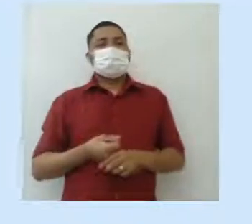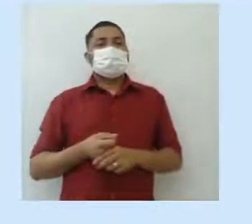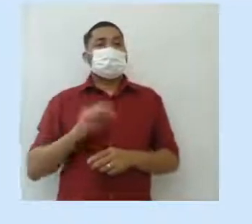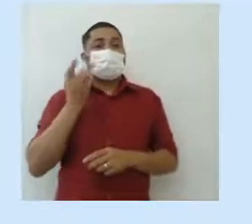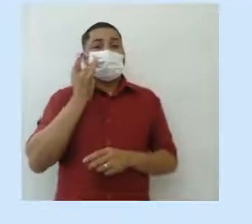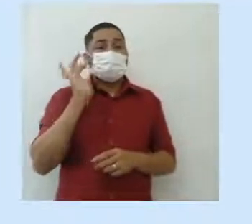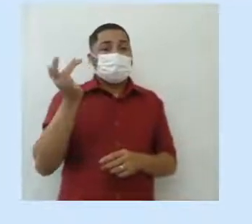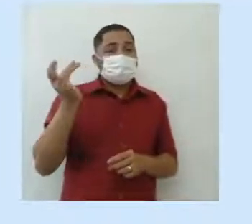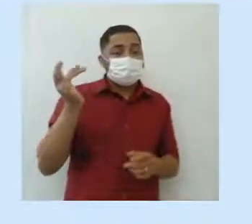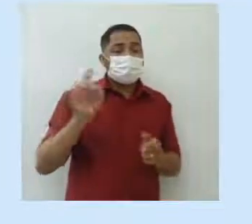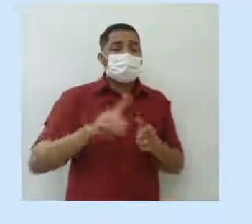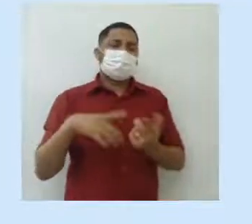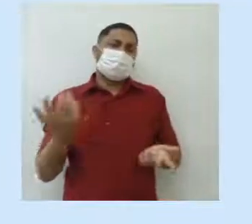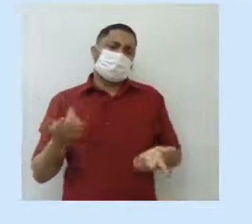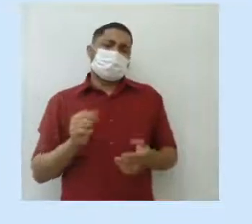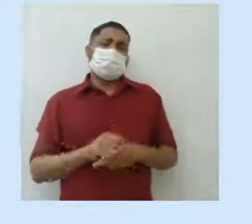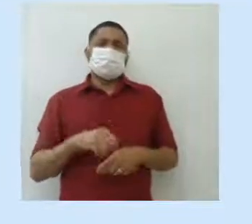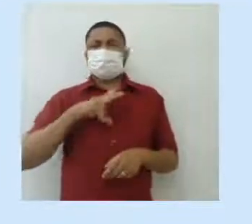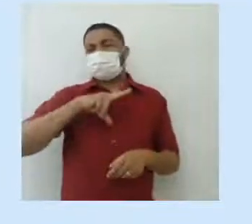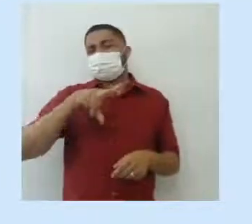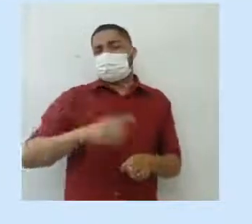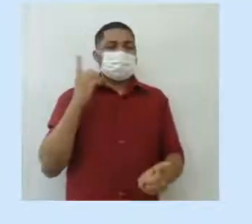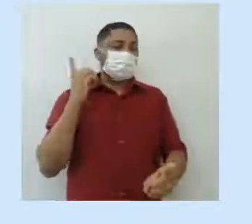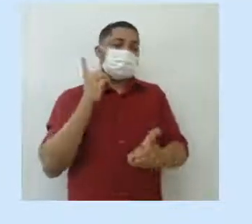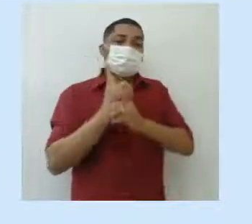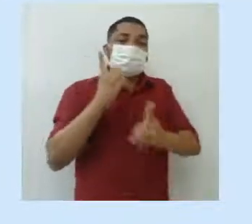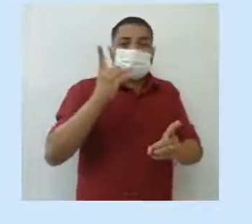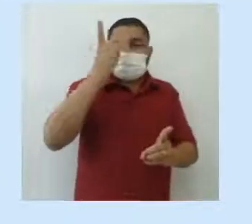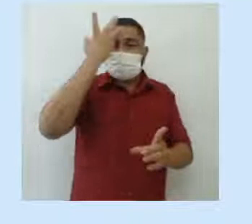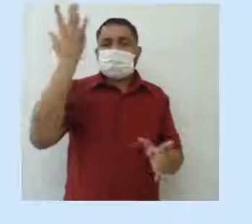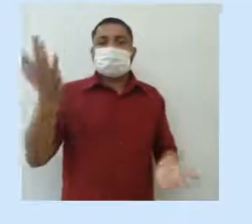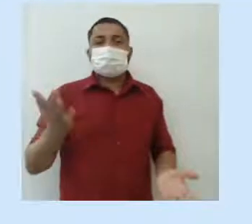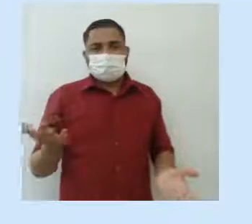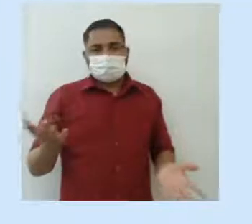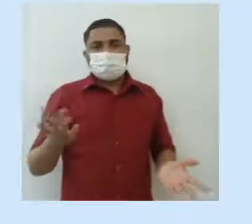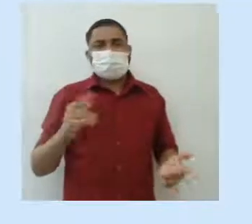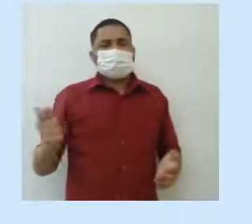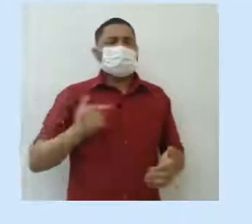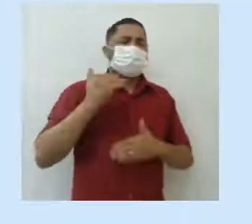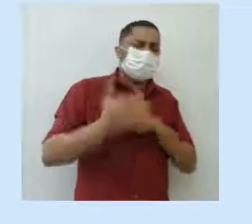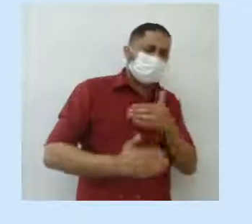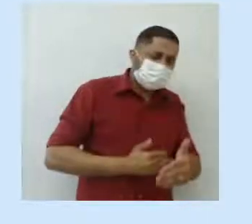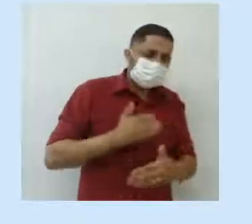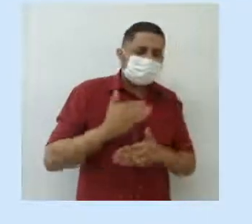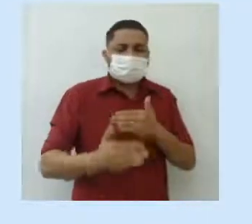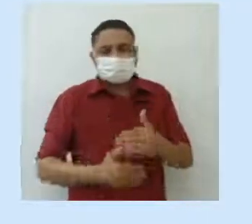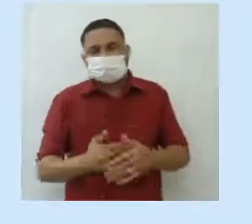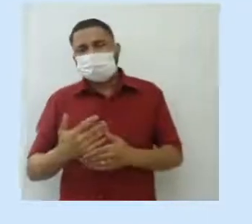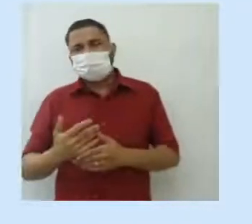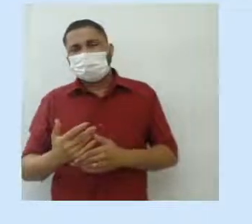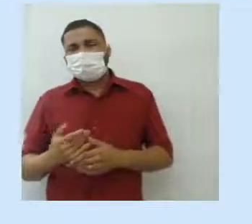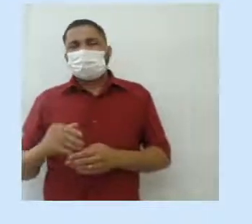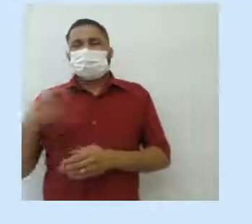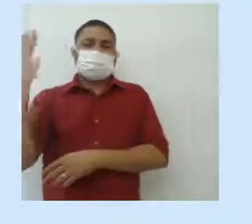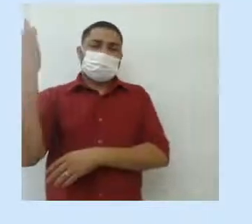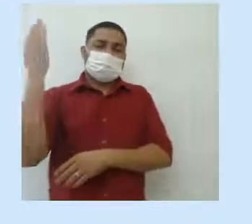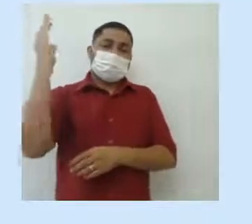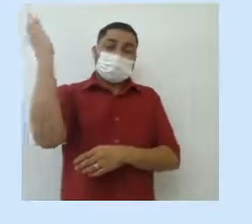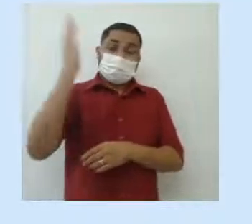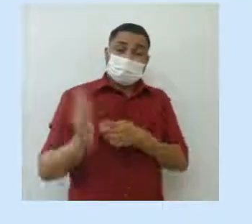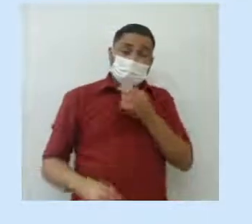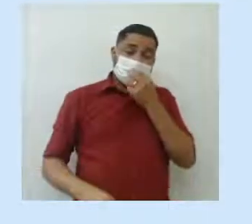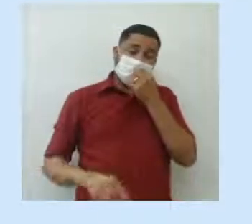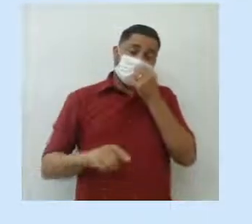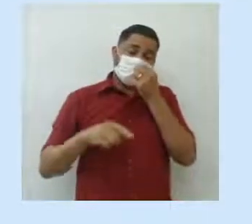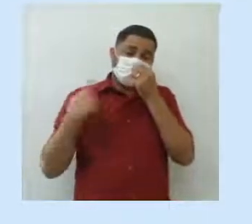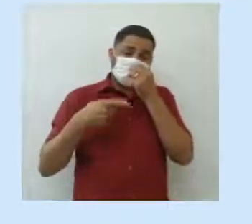na realidade, Portugal não encontrou a princípio, né? Ela desenvolveu a questão do pau-brasil, depois